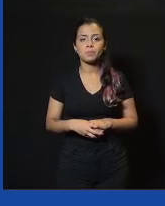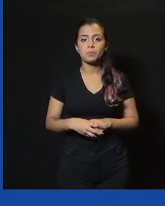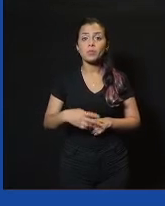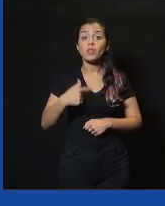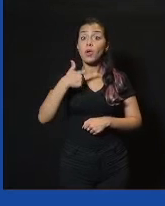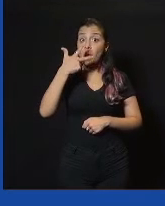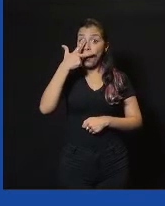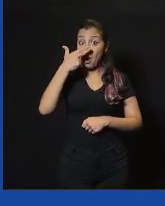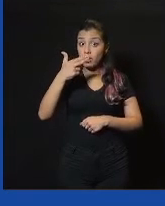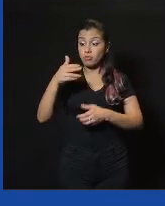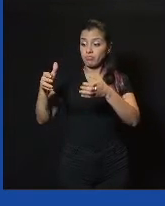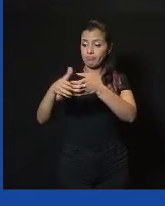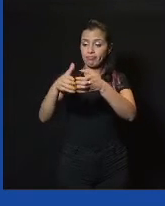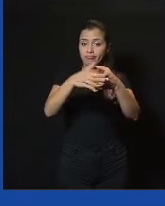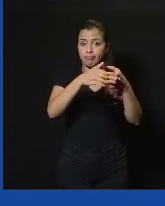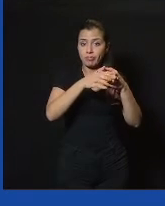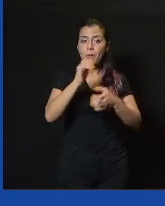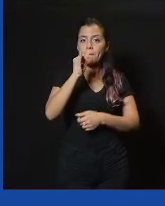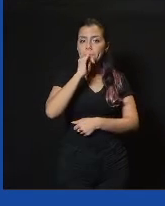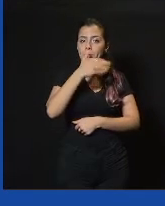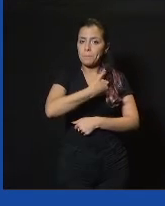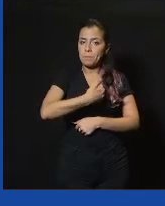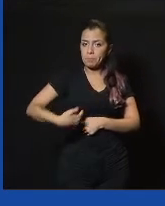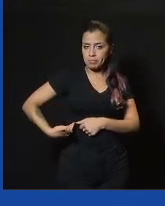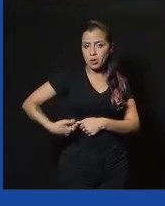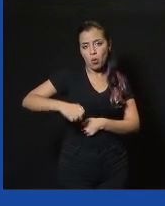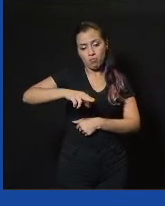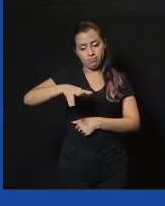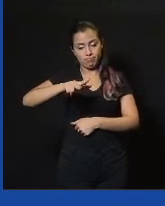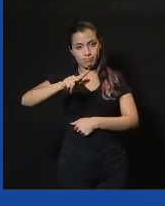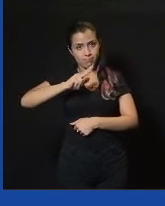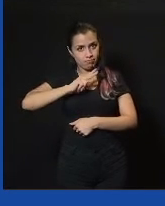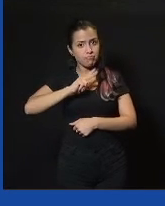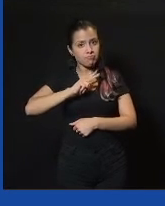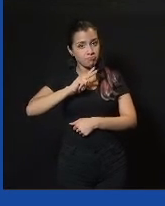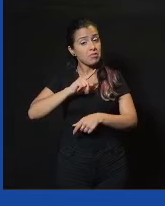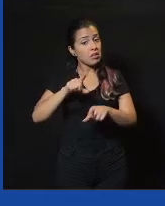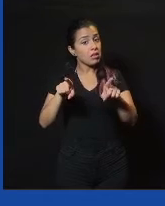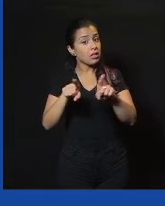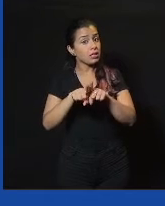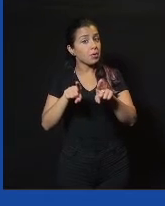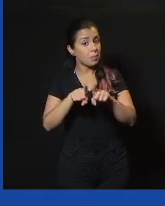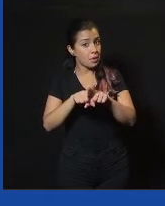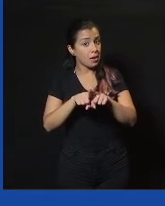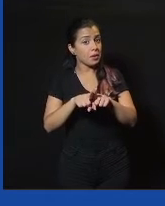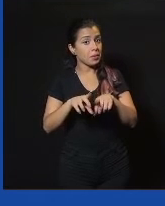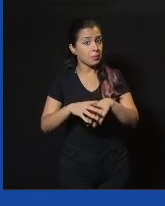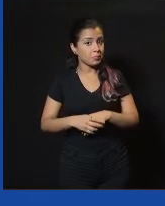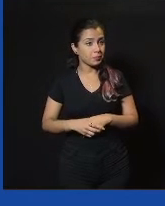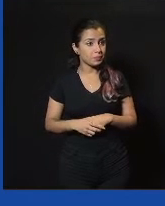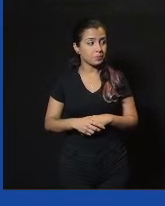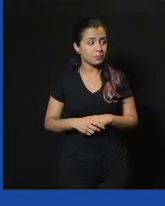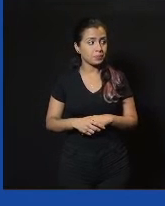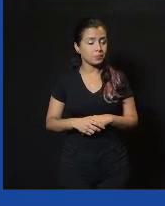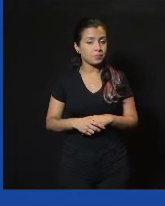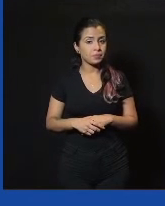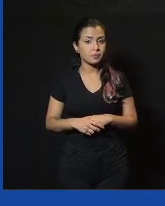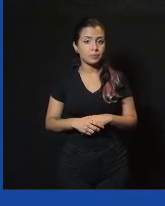setor privado também começam a ver que não adianta só eles ficarem aí recolhendo receita, saindo na